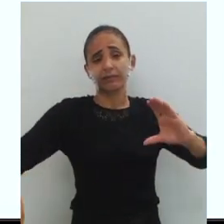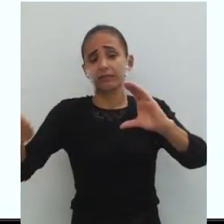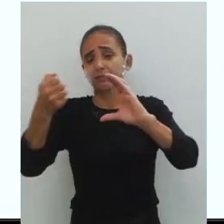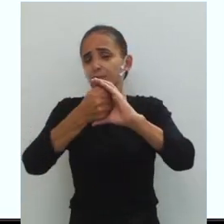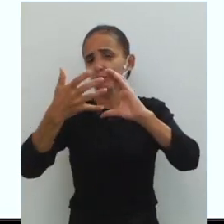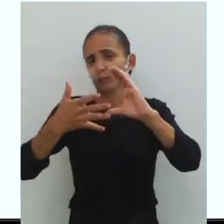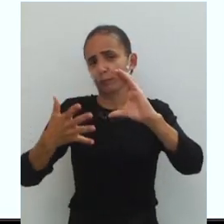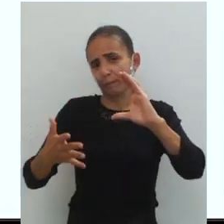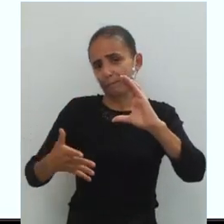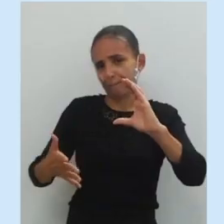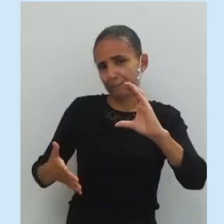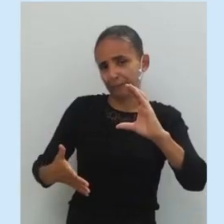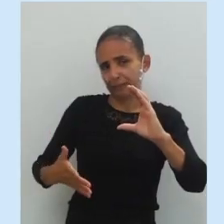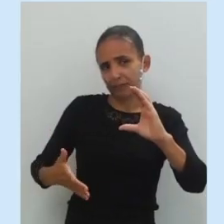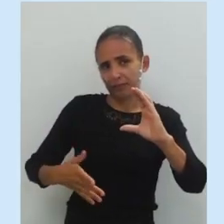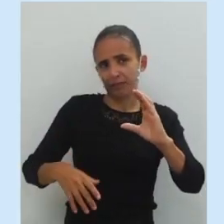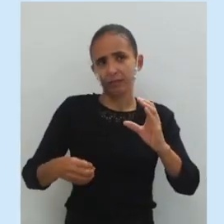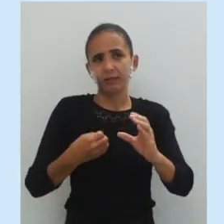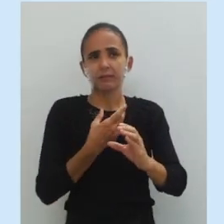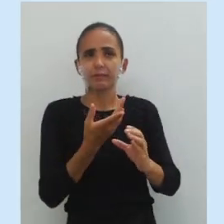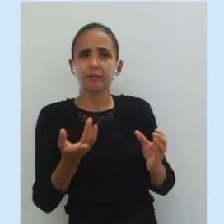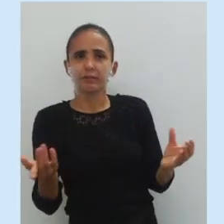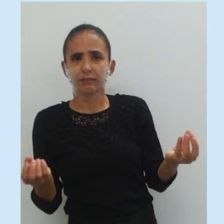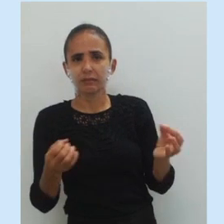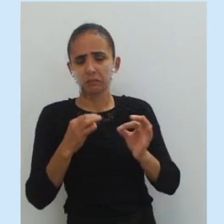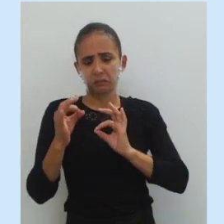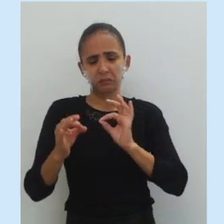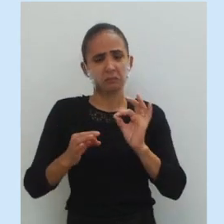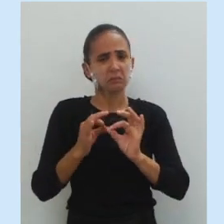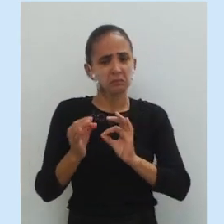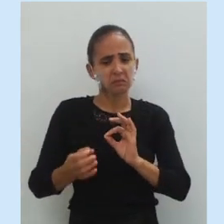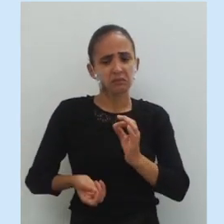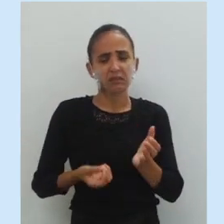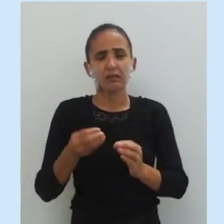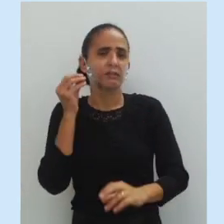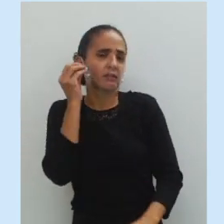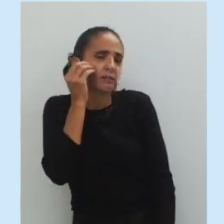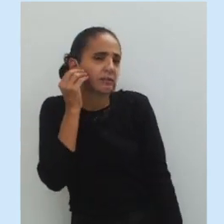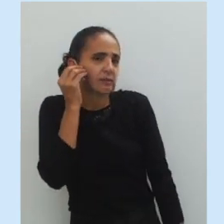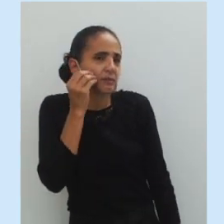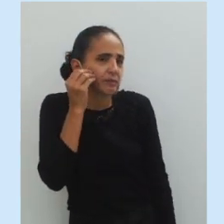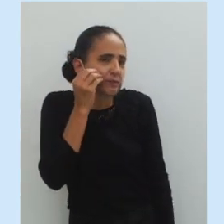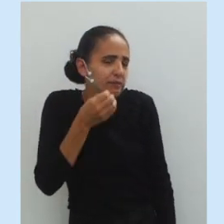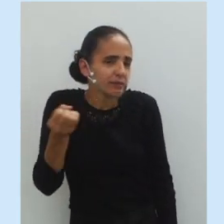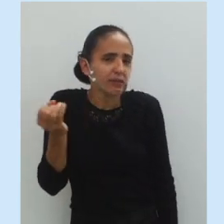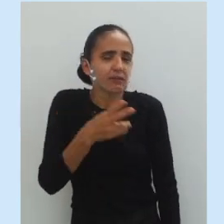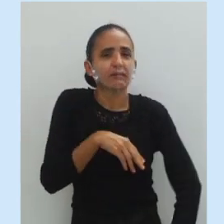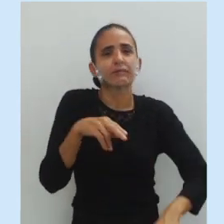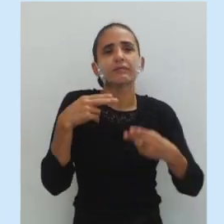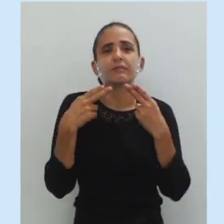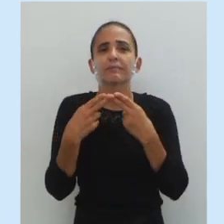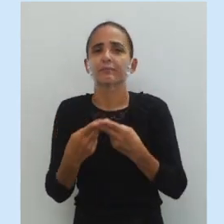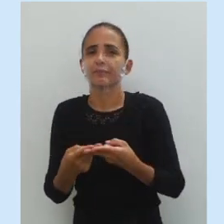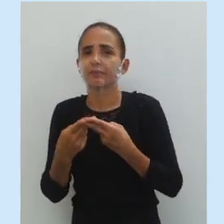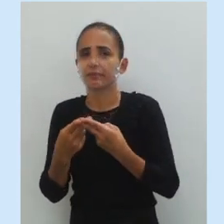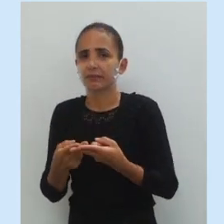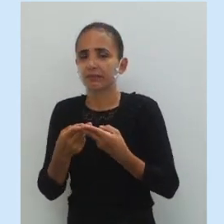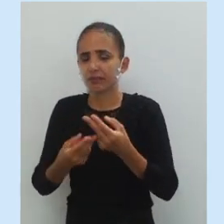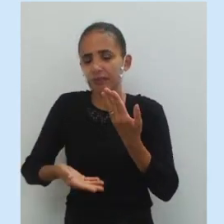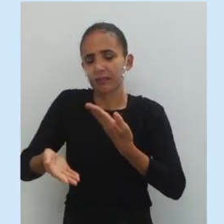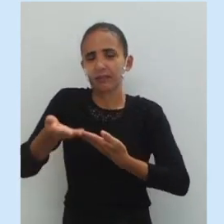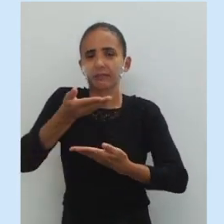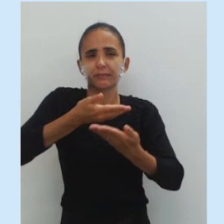seja, vai ter uma abertura a novas experiências, uma tolerância com